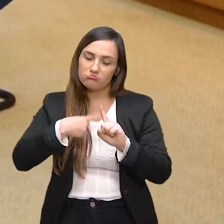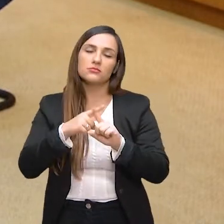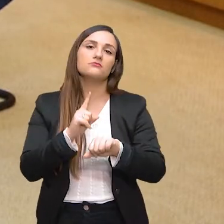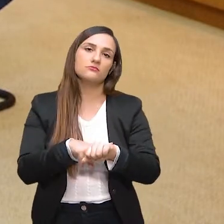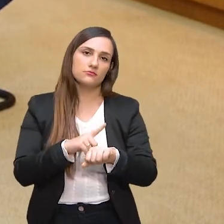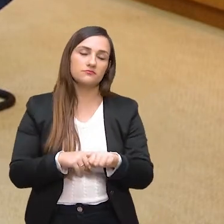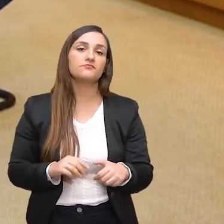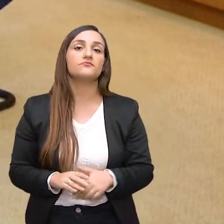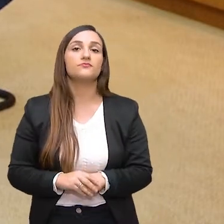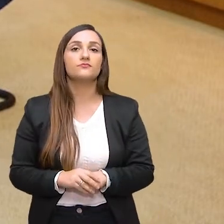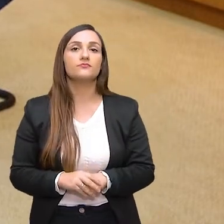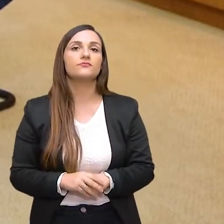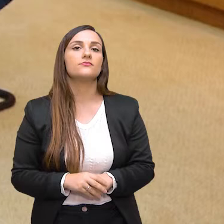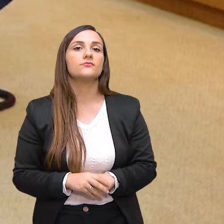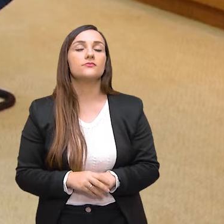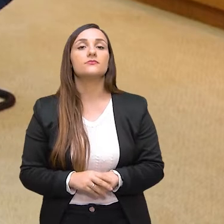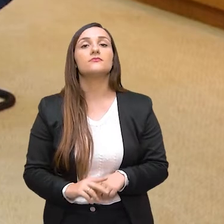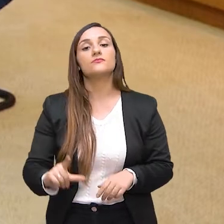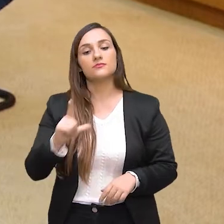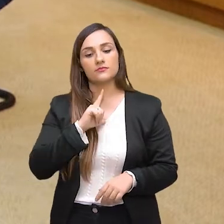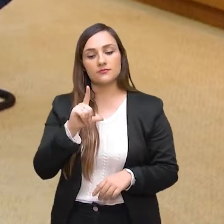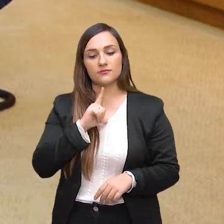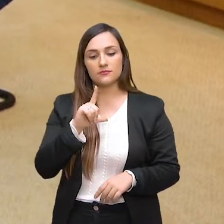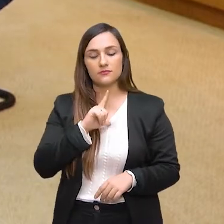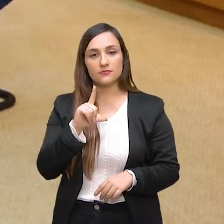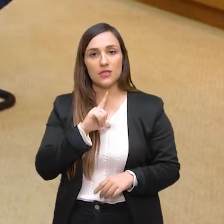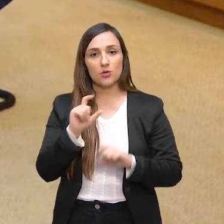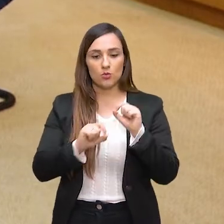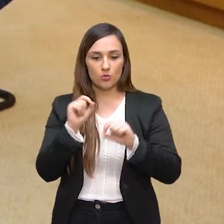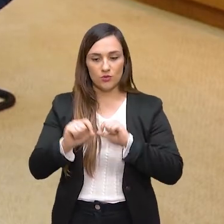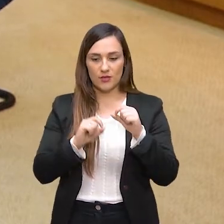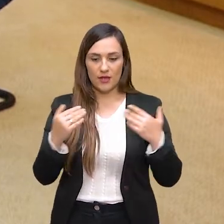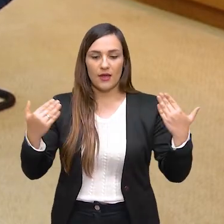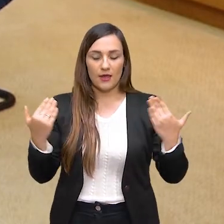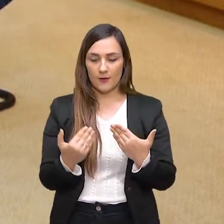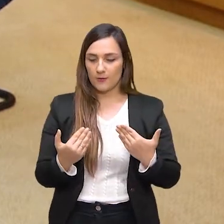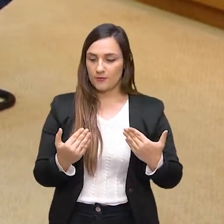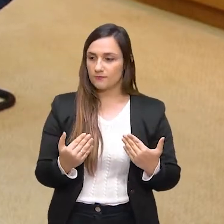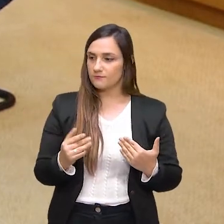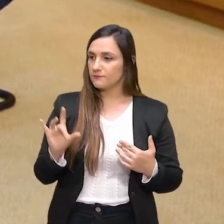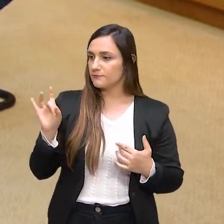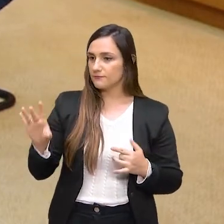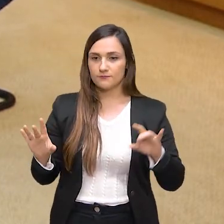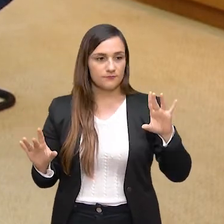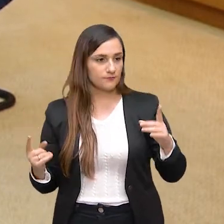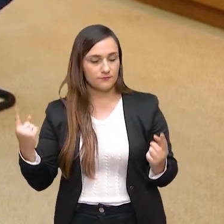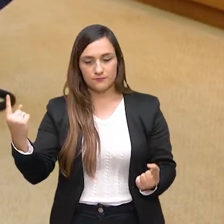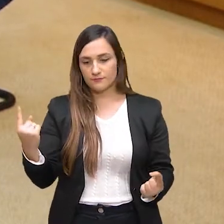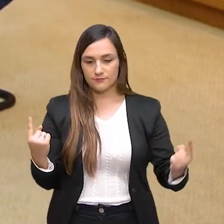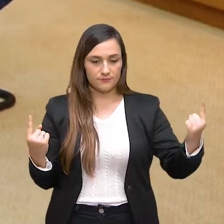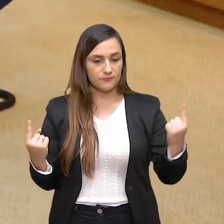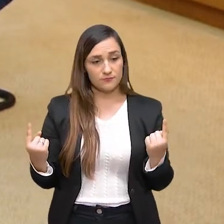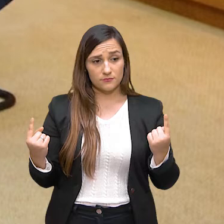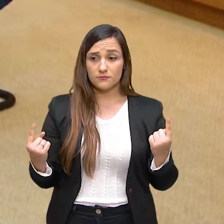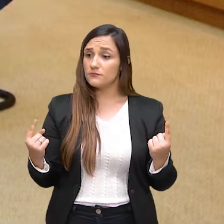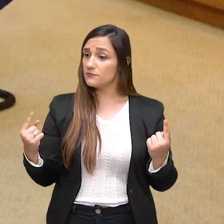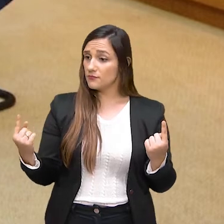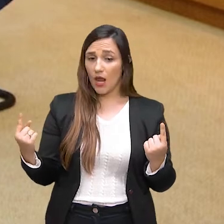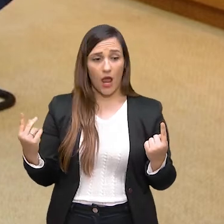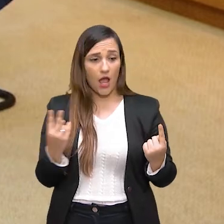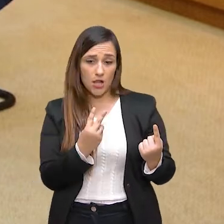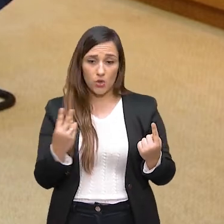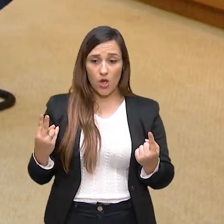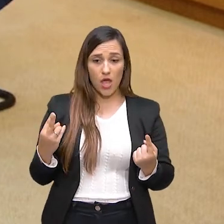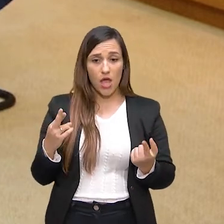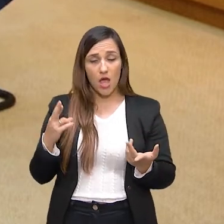o que se chama de negócio processual, em que as próprias partes, em determinadas circunstâncias, podem estabelecer prazos